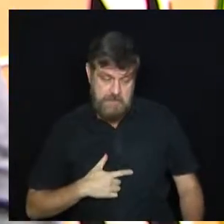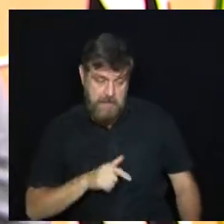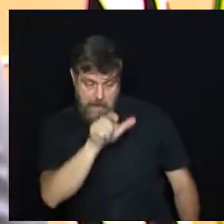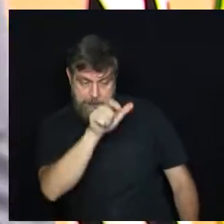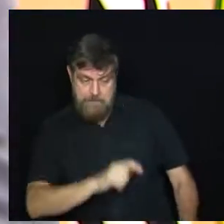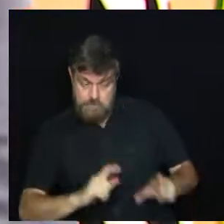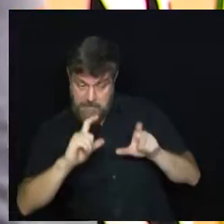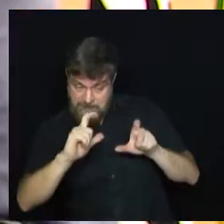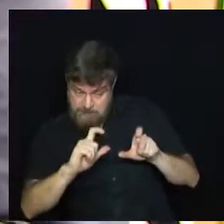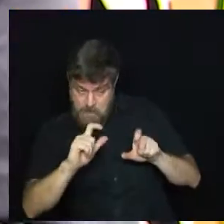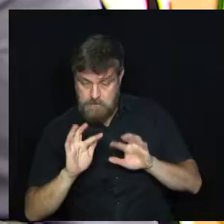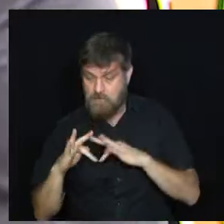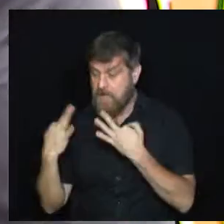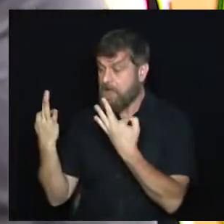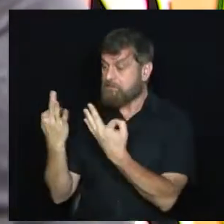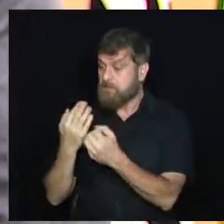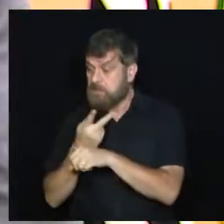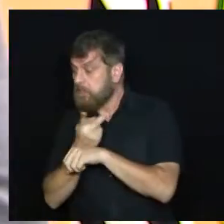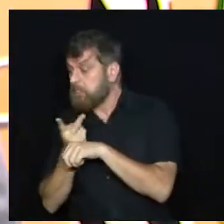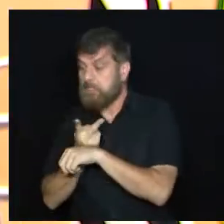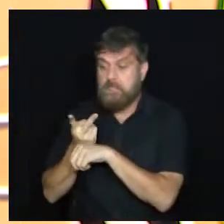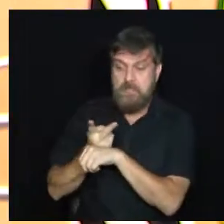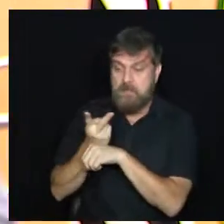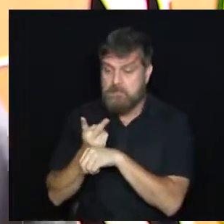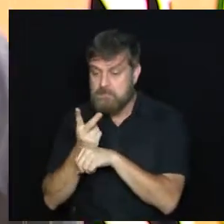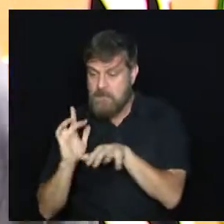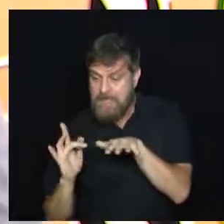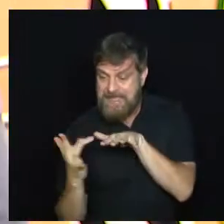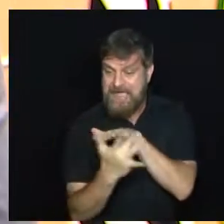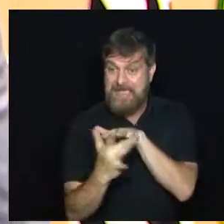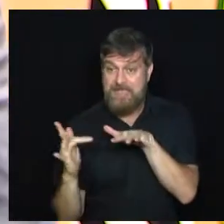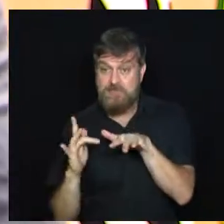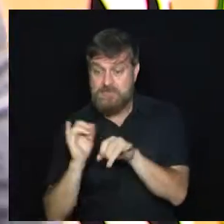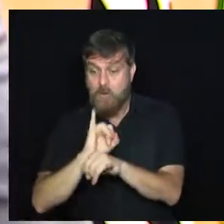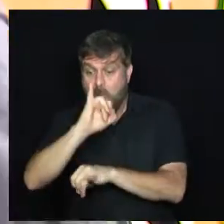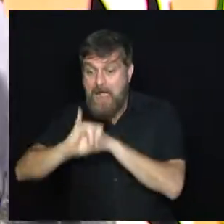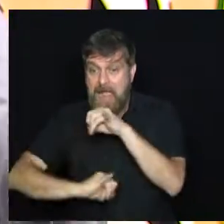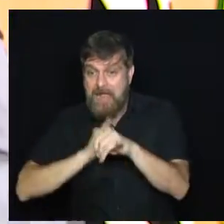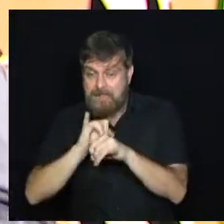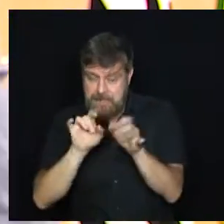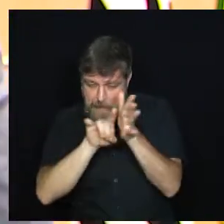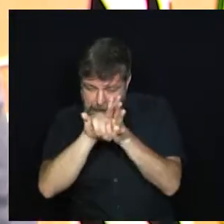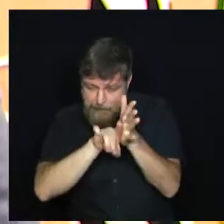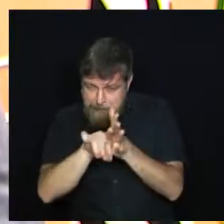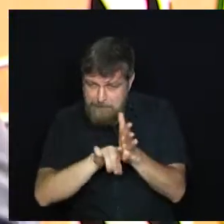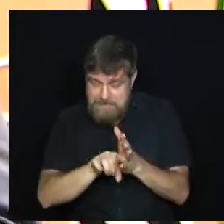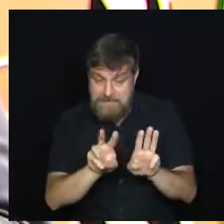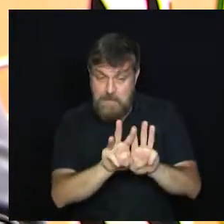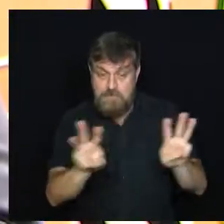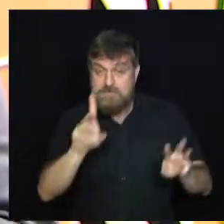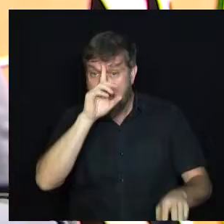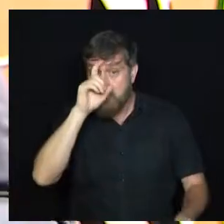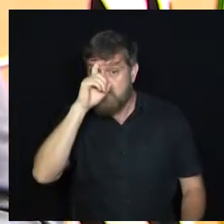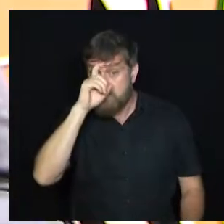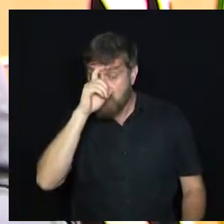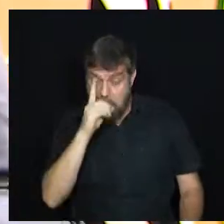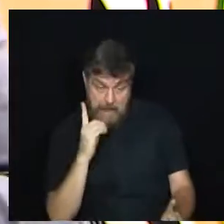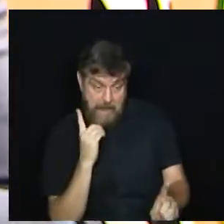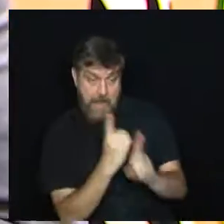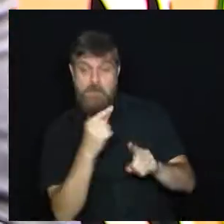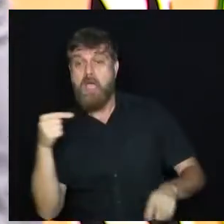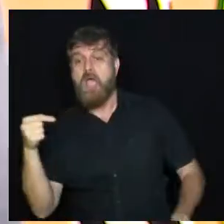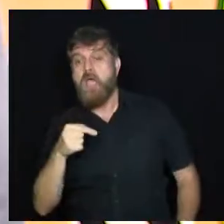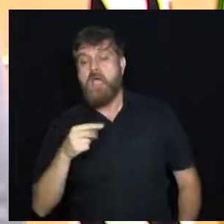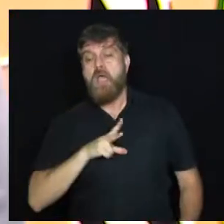pessoa para que a família, pela própria rede social, consulte no site, né, do hospital o quê?